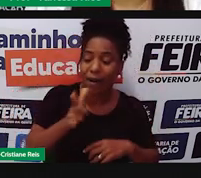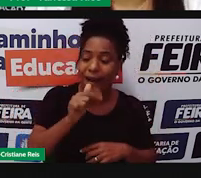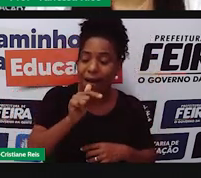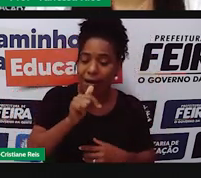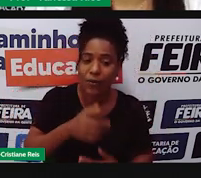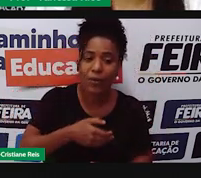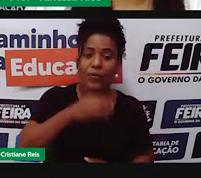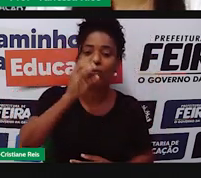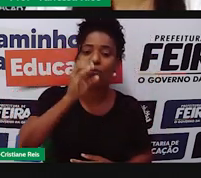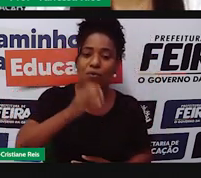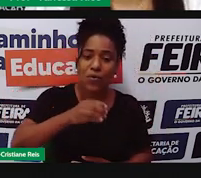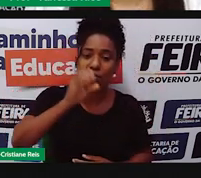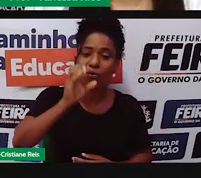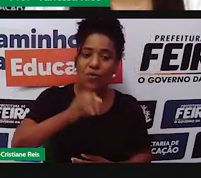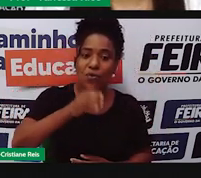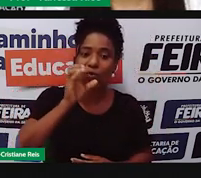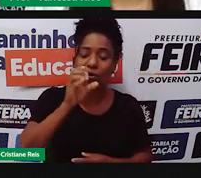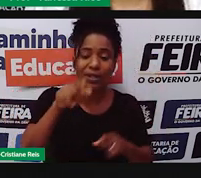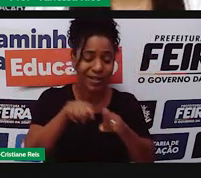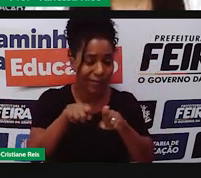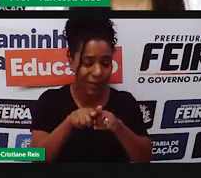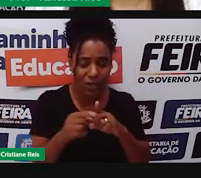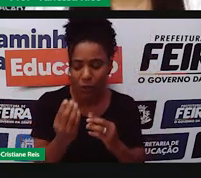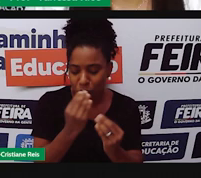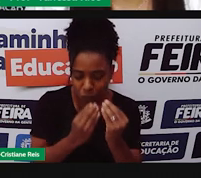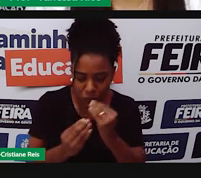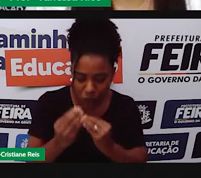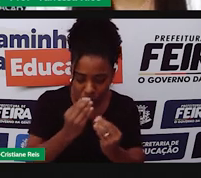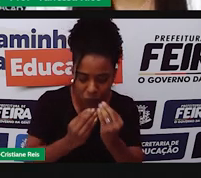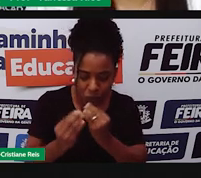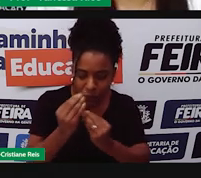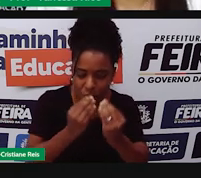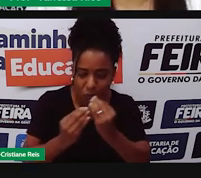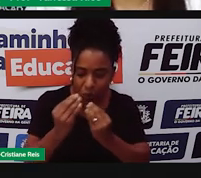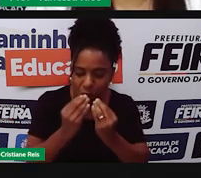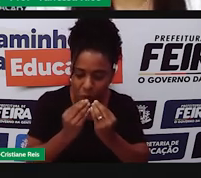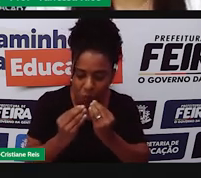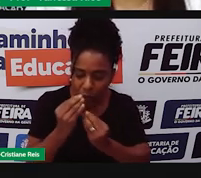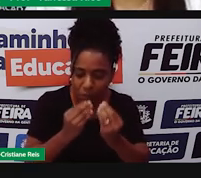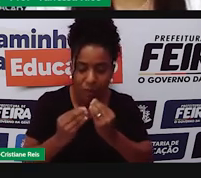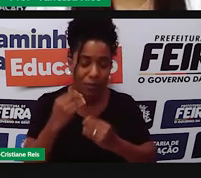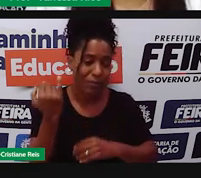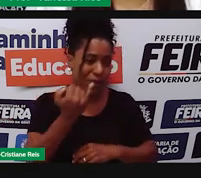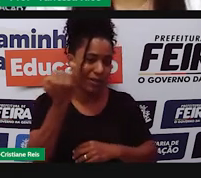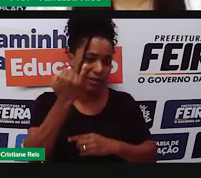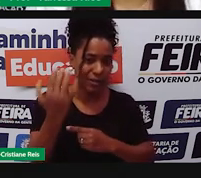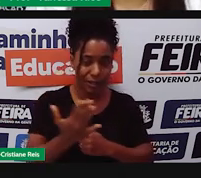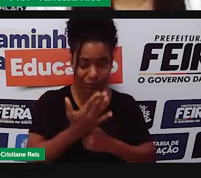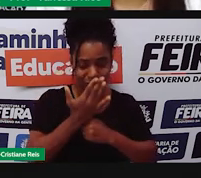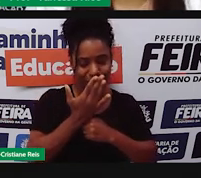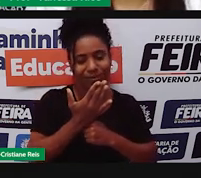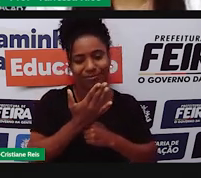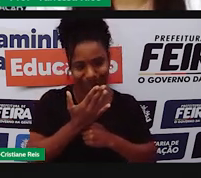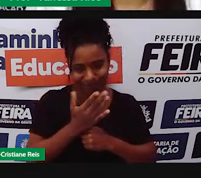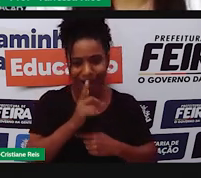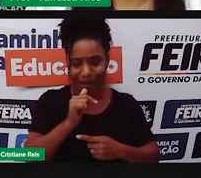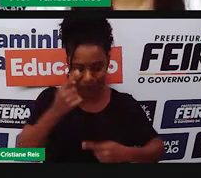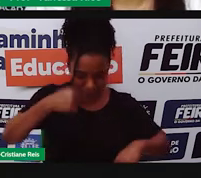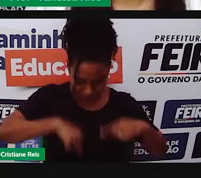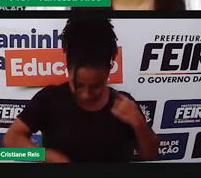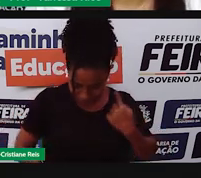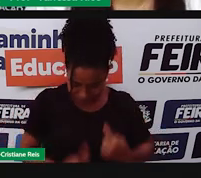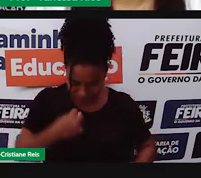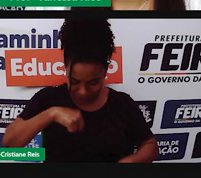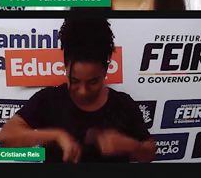com líquidos, para prevenir esse problema de desidratação. Além